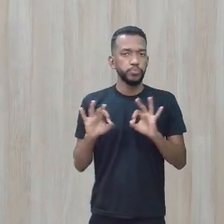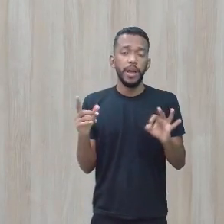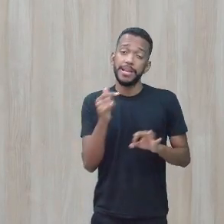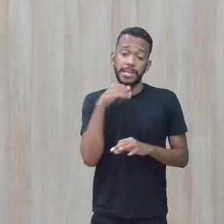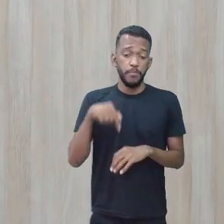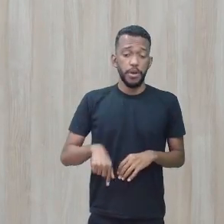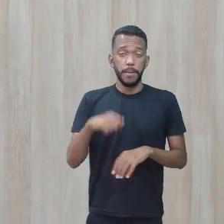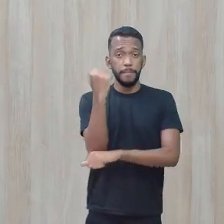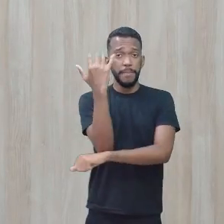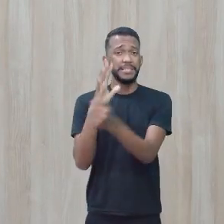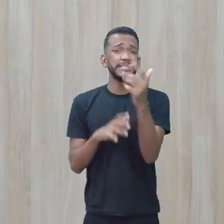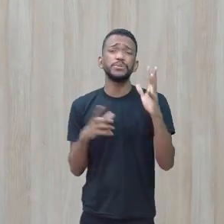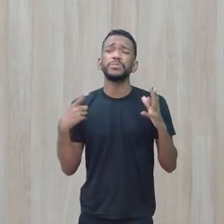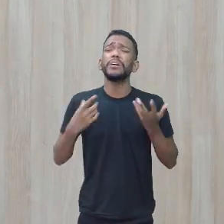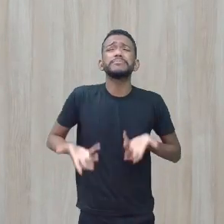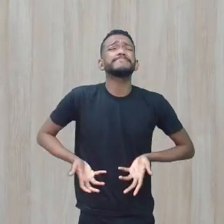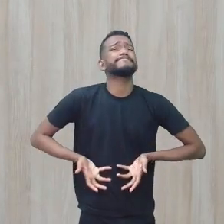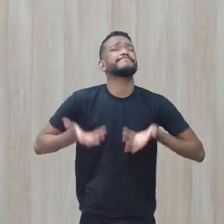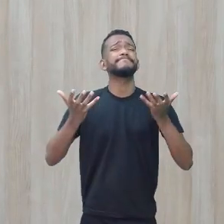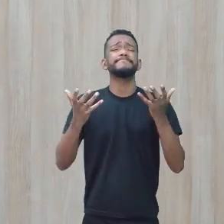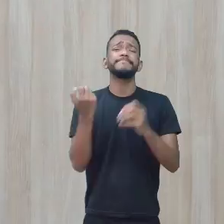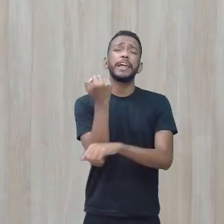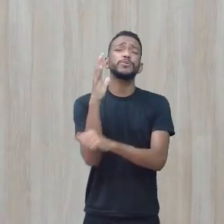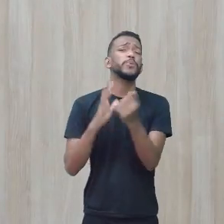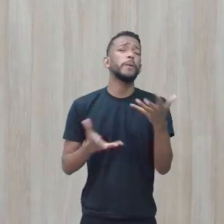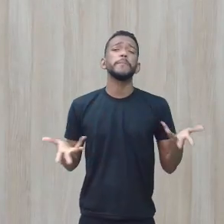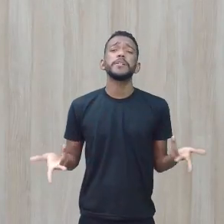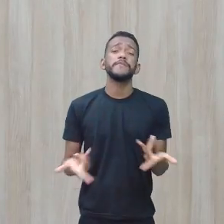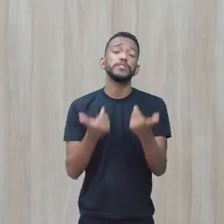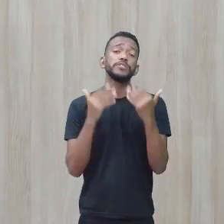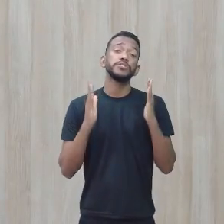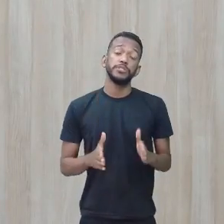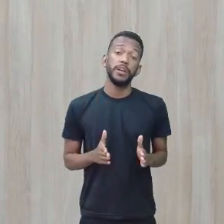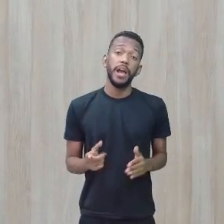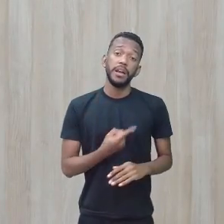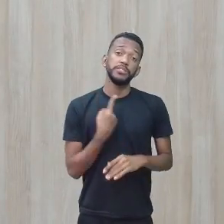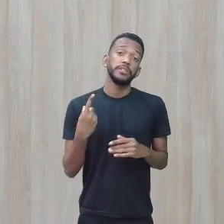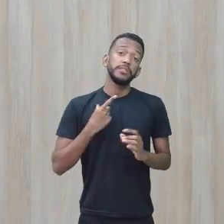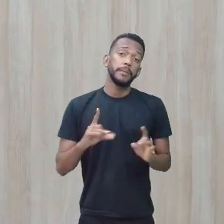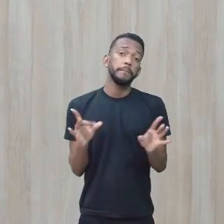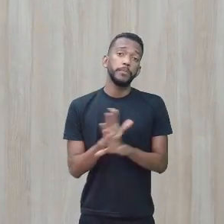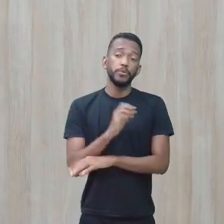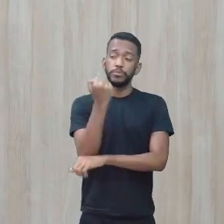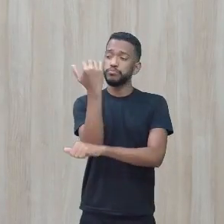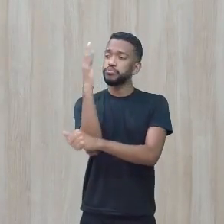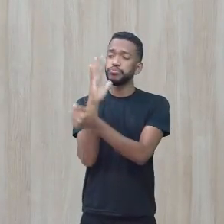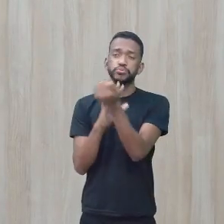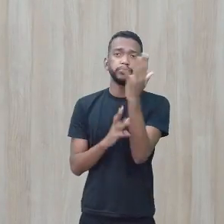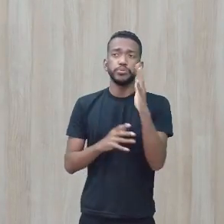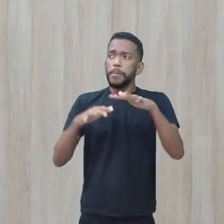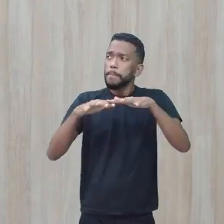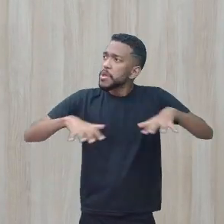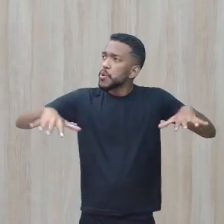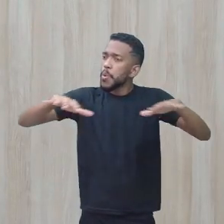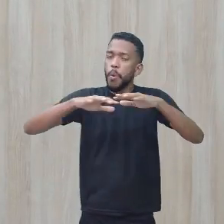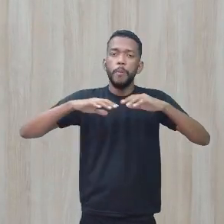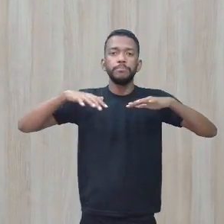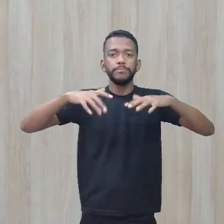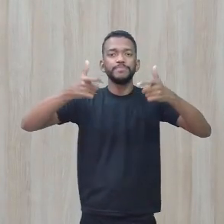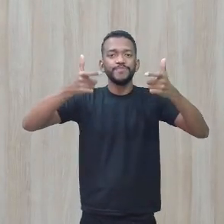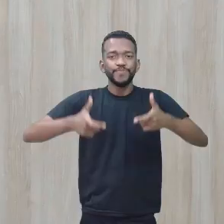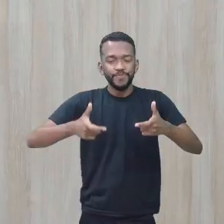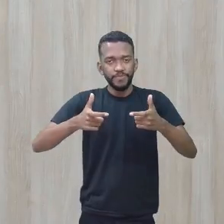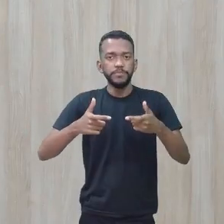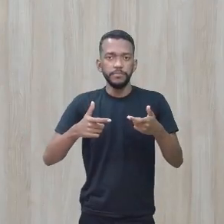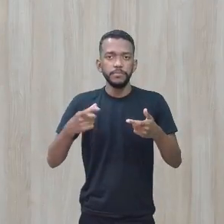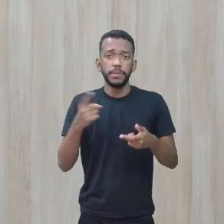exemplo, a gente tem uma riqueza muito grande natural, né? A gente tem vários biomas, né? E a gente vê o quanto a